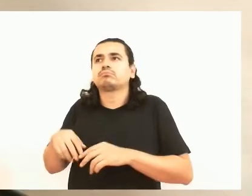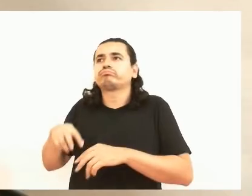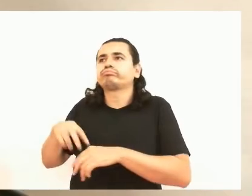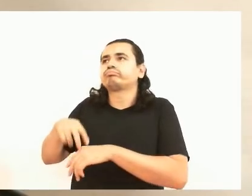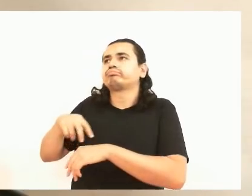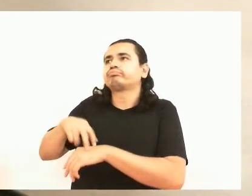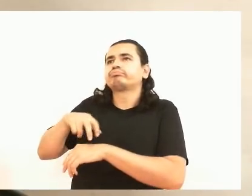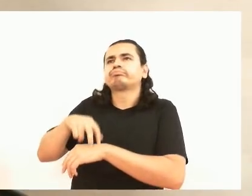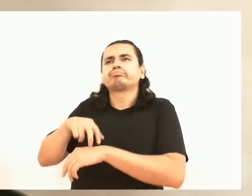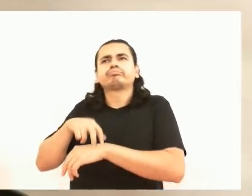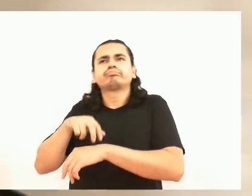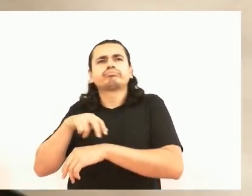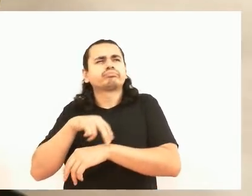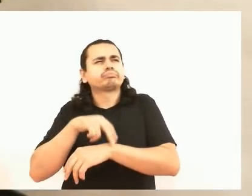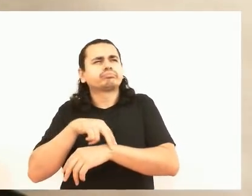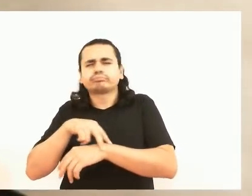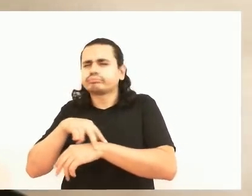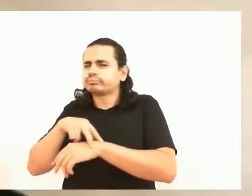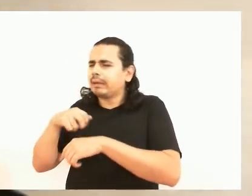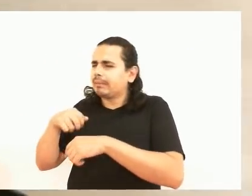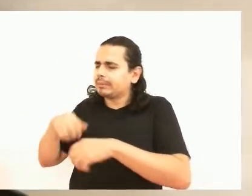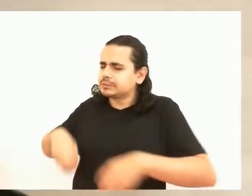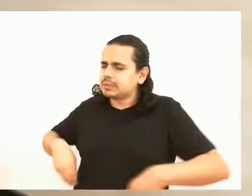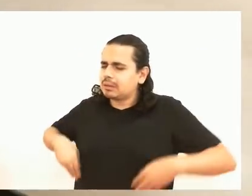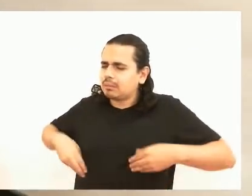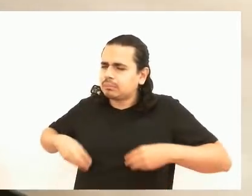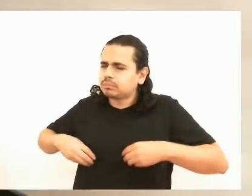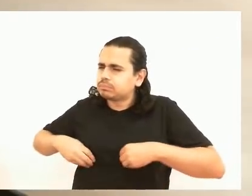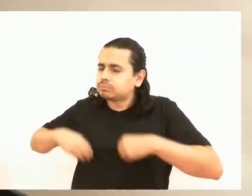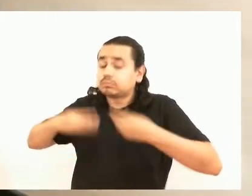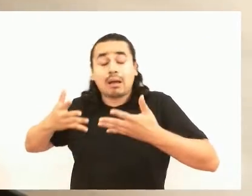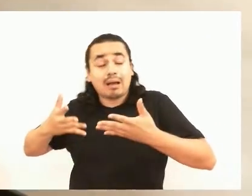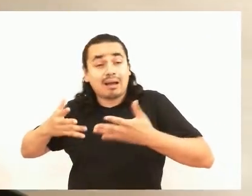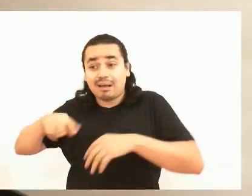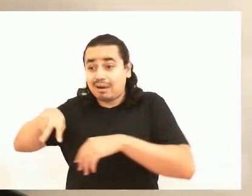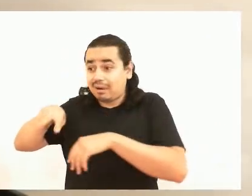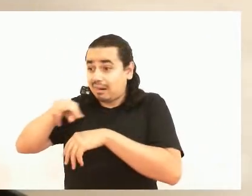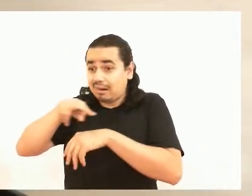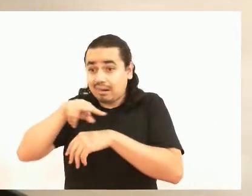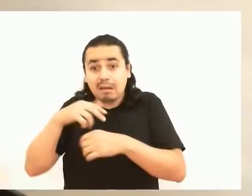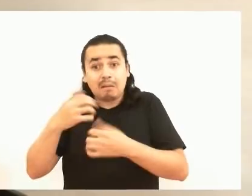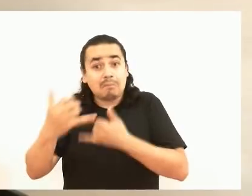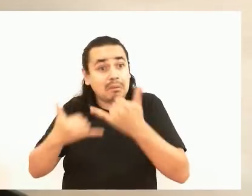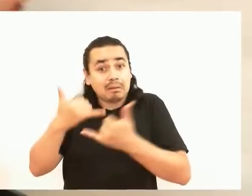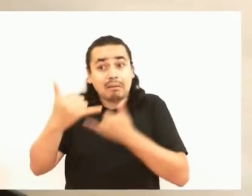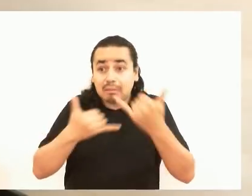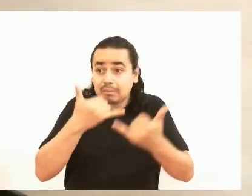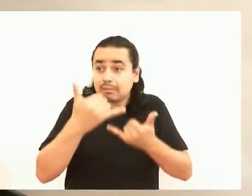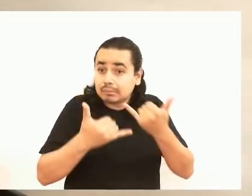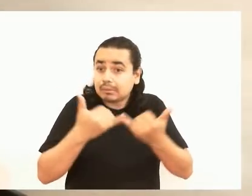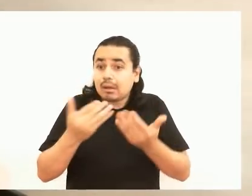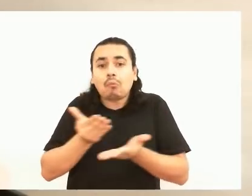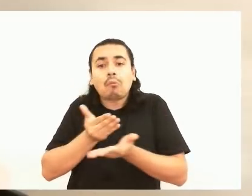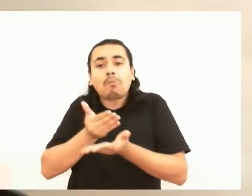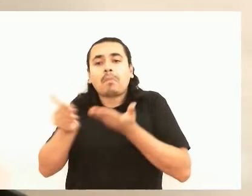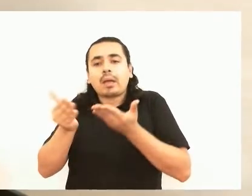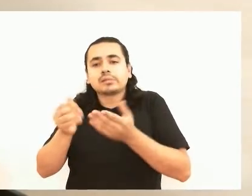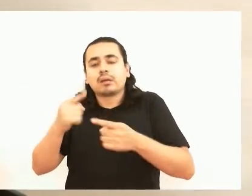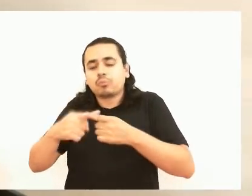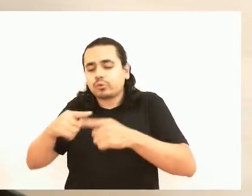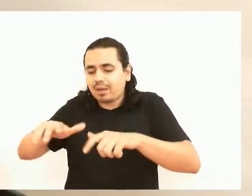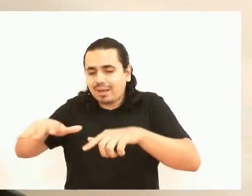vai algum momento vai ter que tirar a mão do bolso porque não entende esse vazio traço